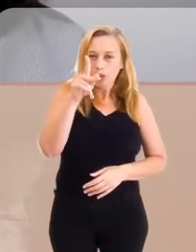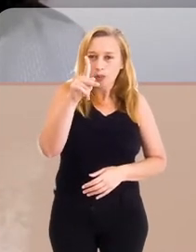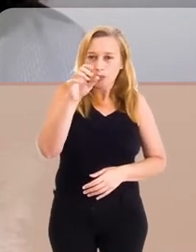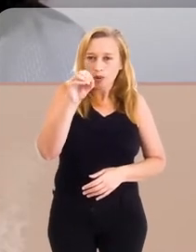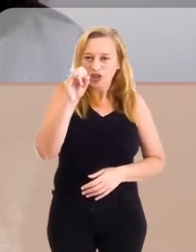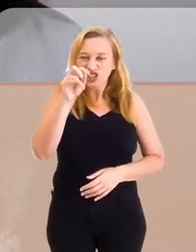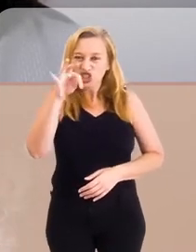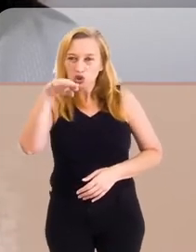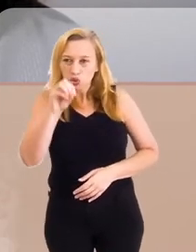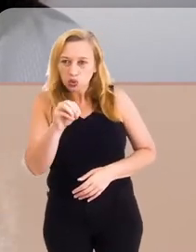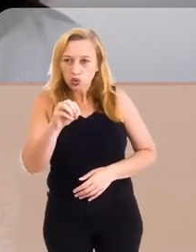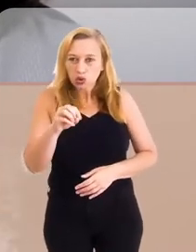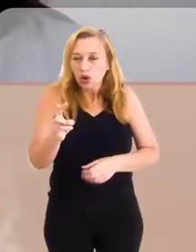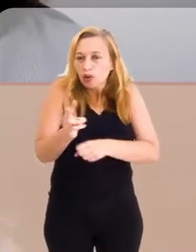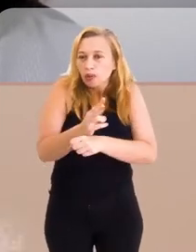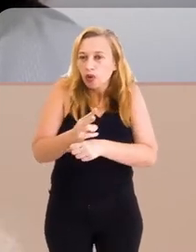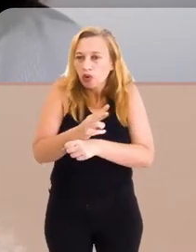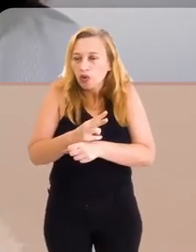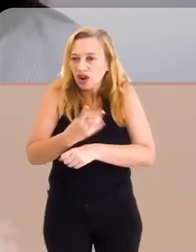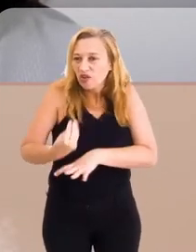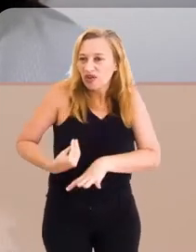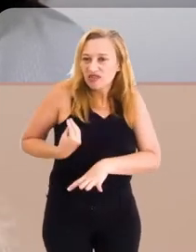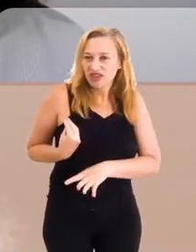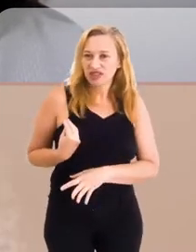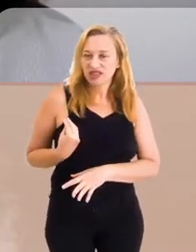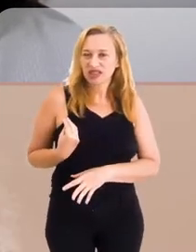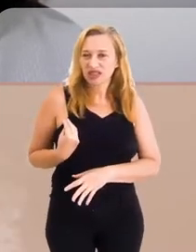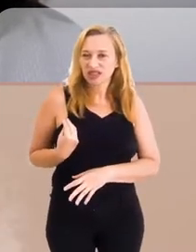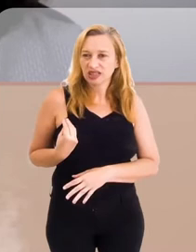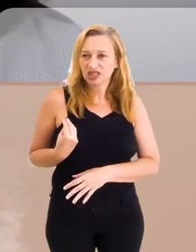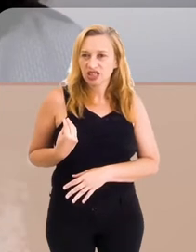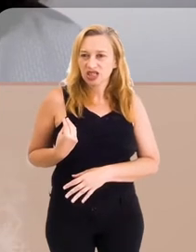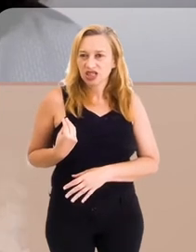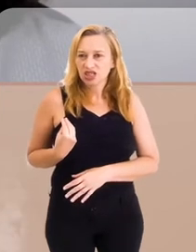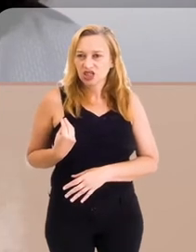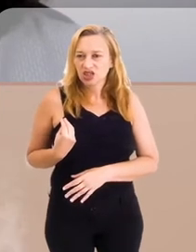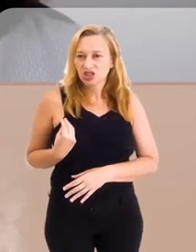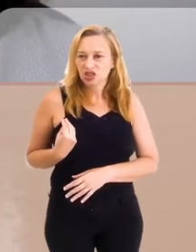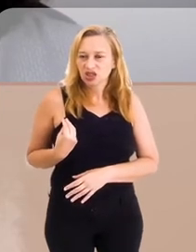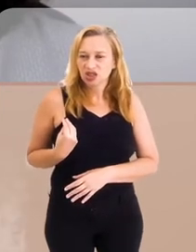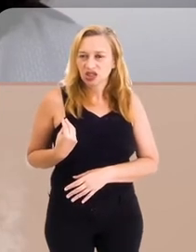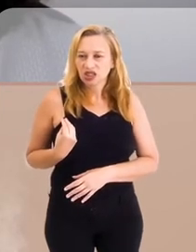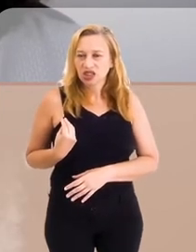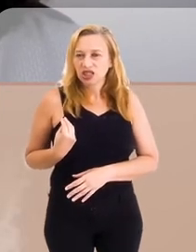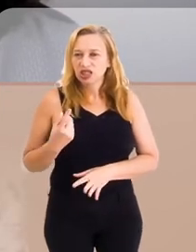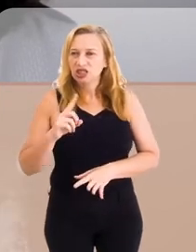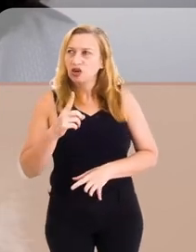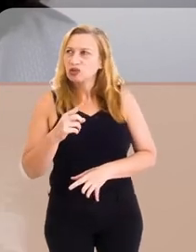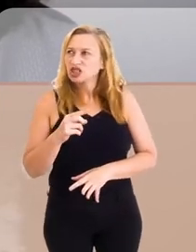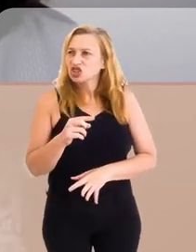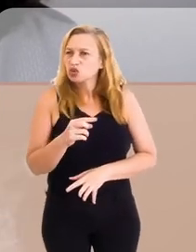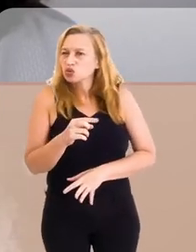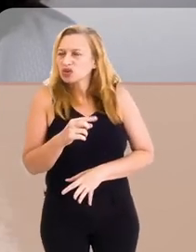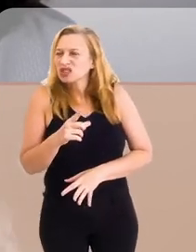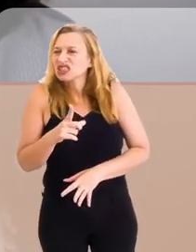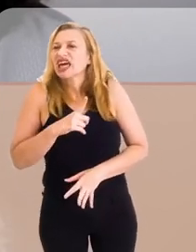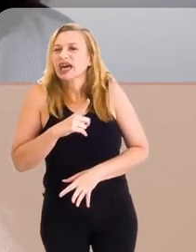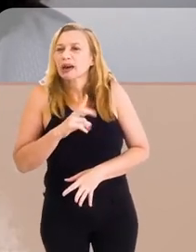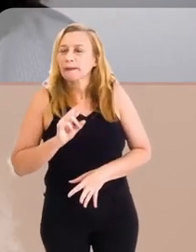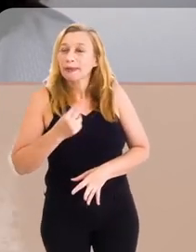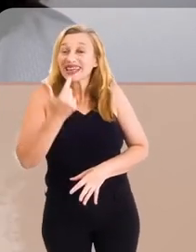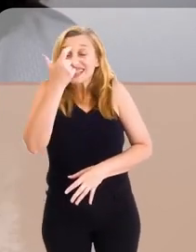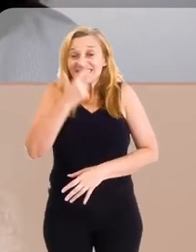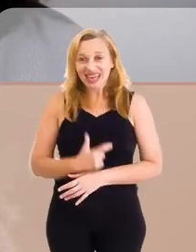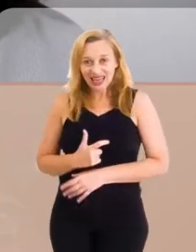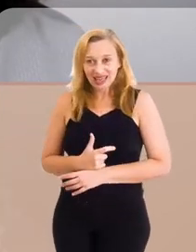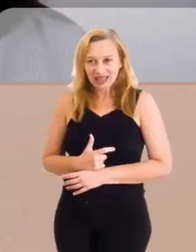propósito, da busca por um propósito de vida que não seja do plano do ter, mas seja do plano